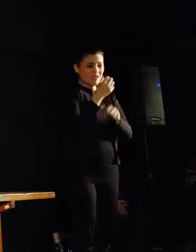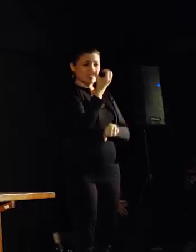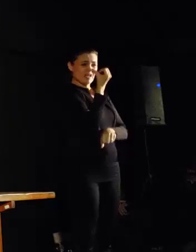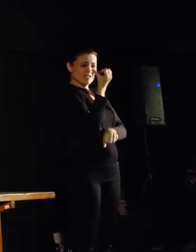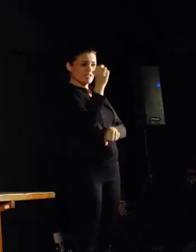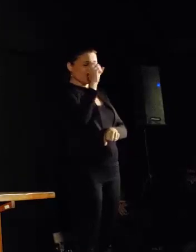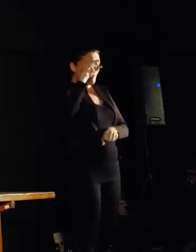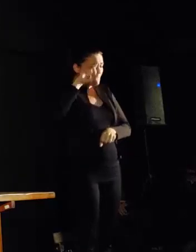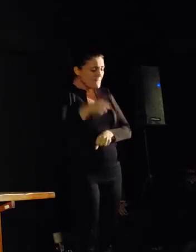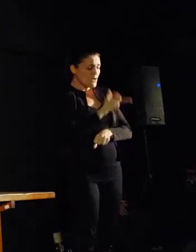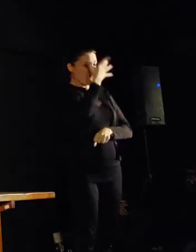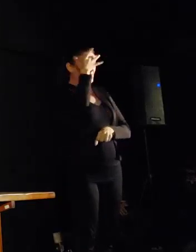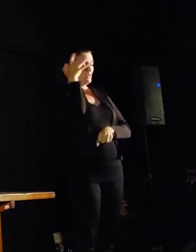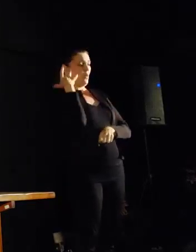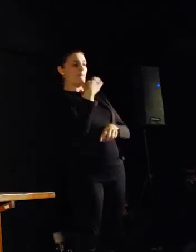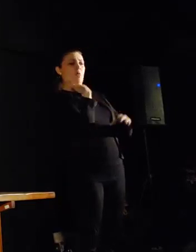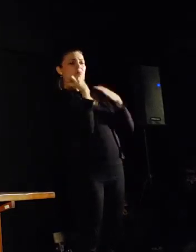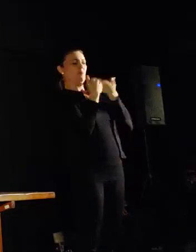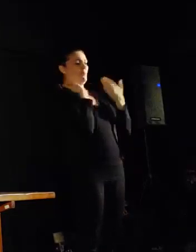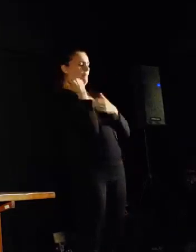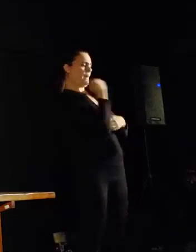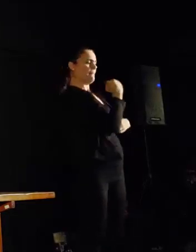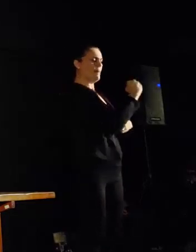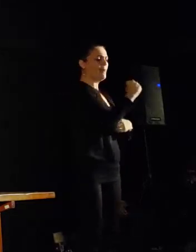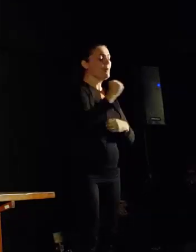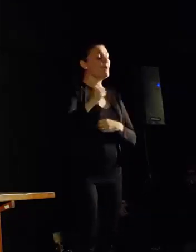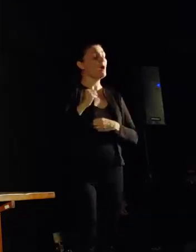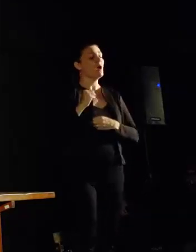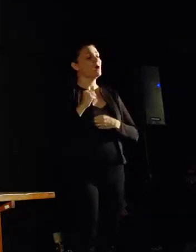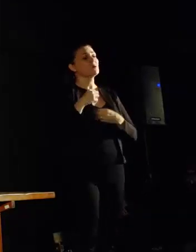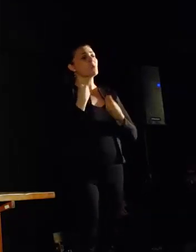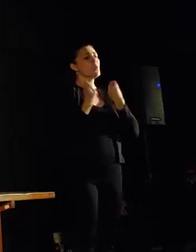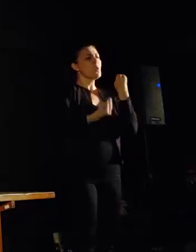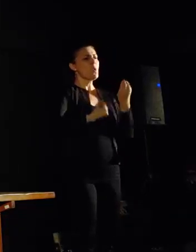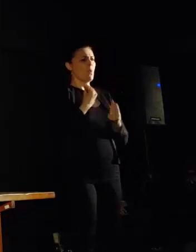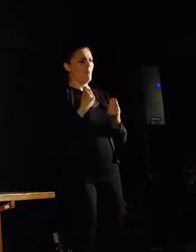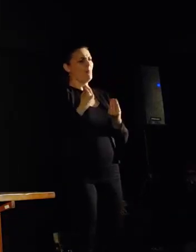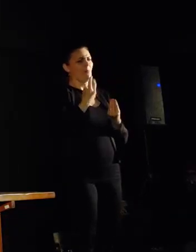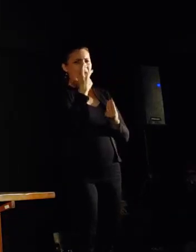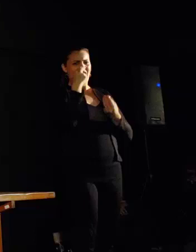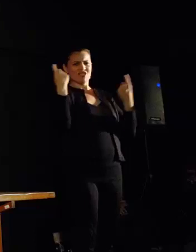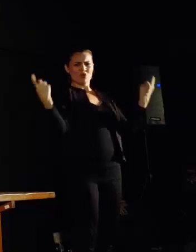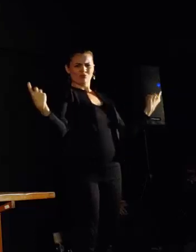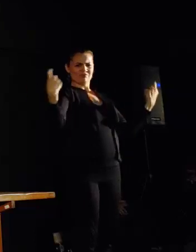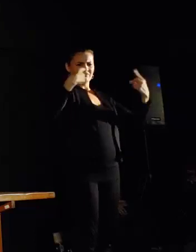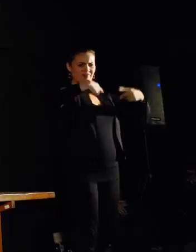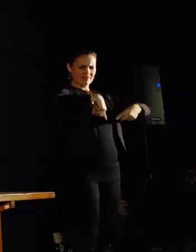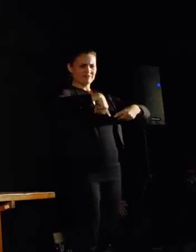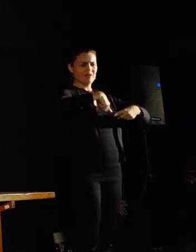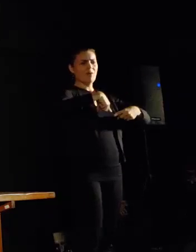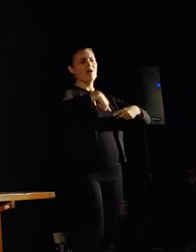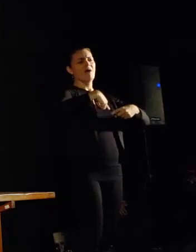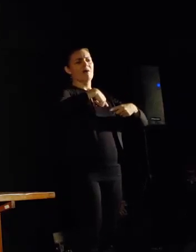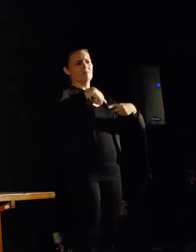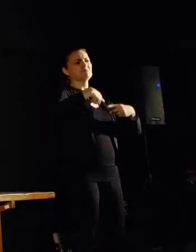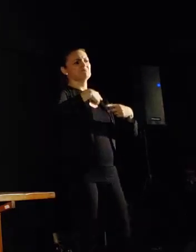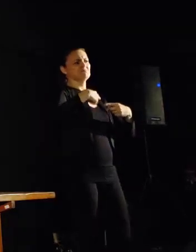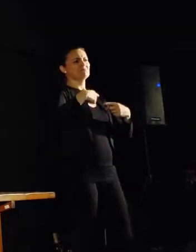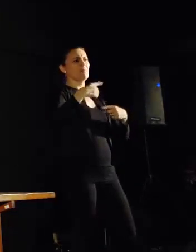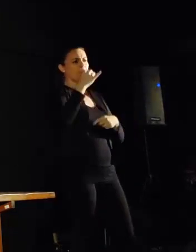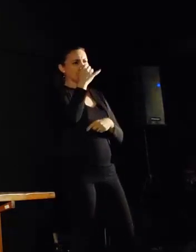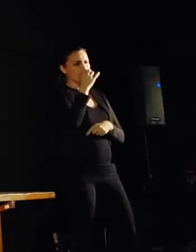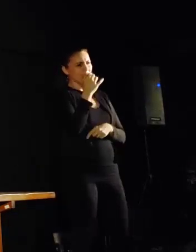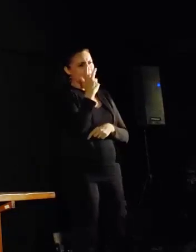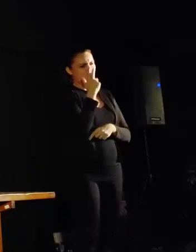milícia é uma coisa completamente normal e vale a pena ser aplaudida. Não tem uma contradição aqui? Ou vocês acham que, em última instância, isso é uma tática de